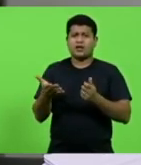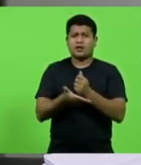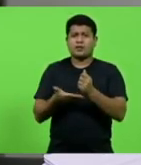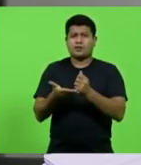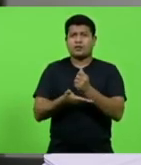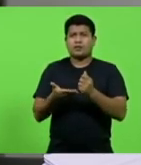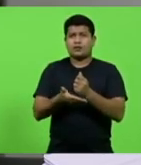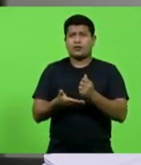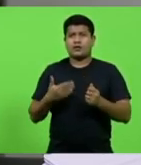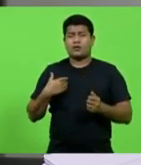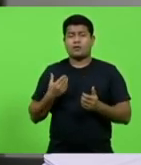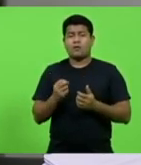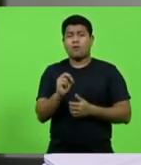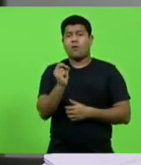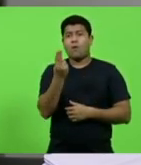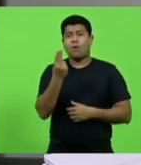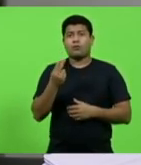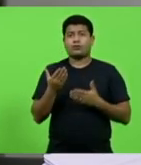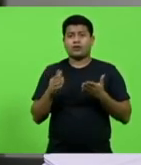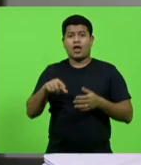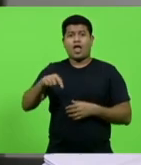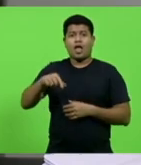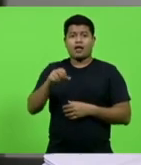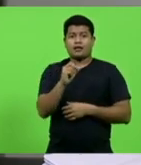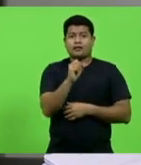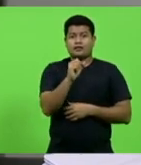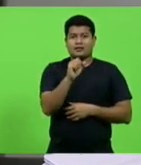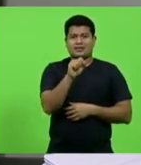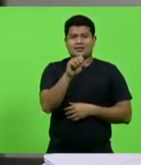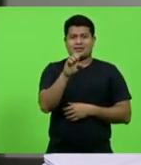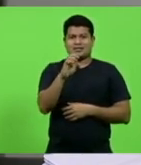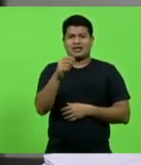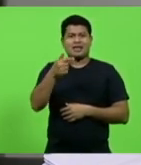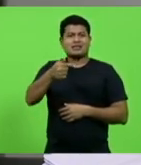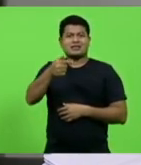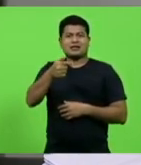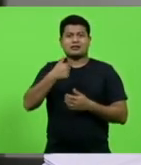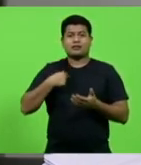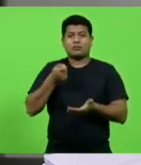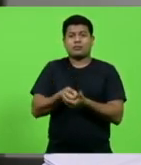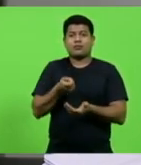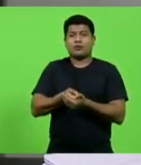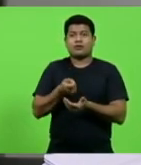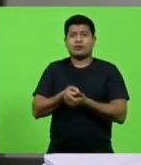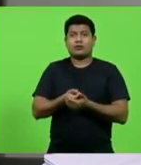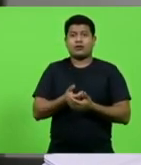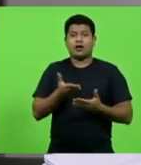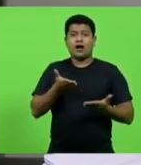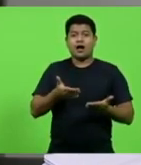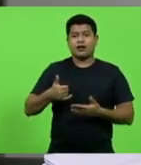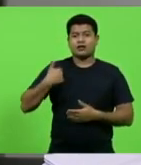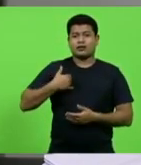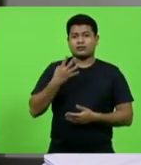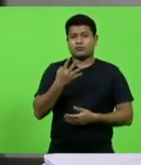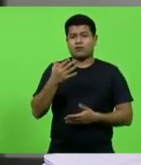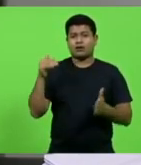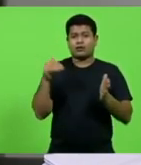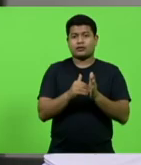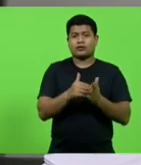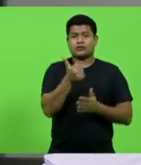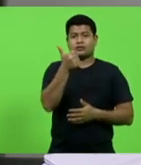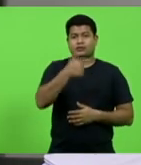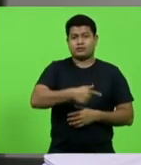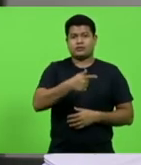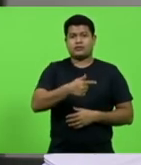como diz aqui, do 7, porque também está regredindo na obrigatoriedade que é dos 4 aos 17, né? Todo